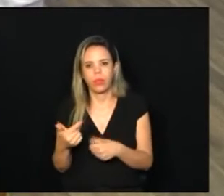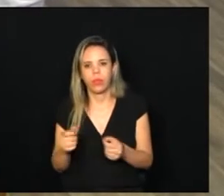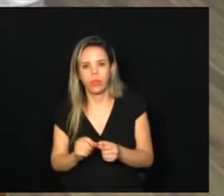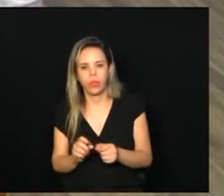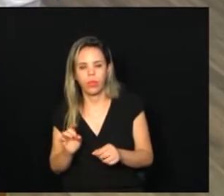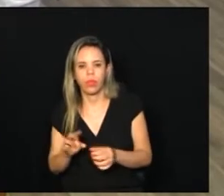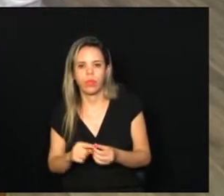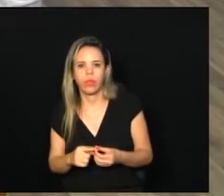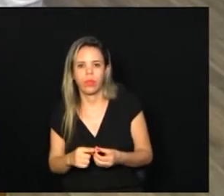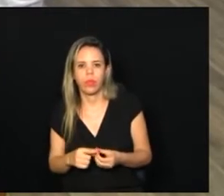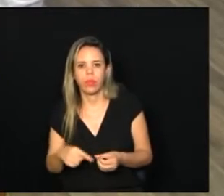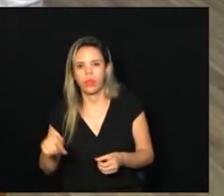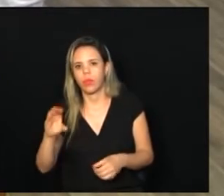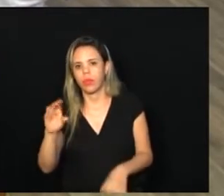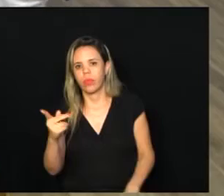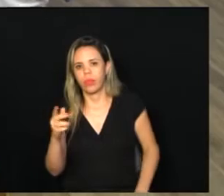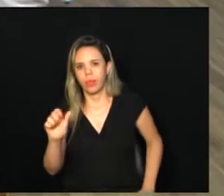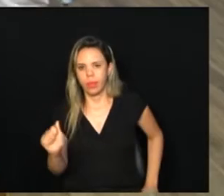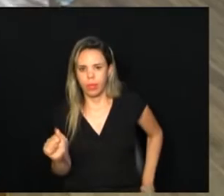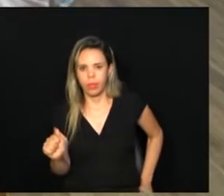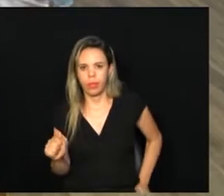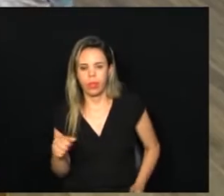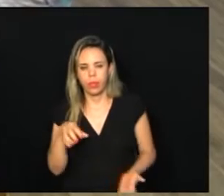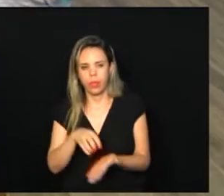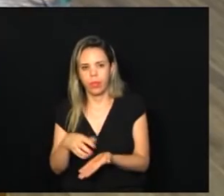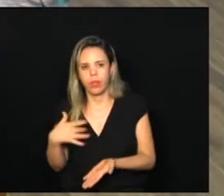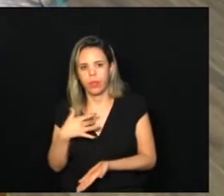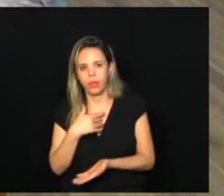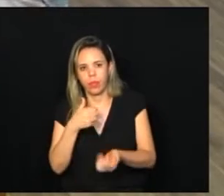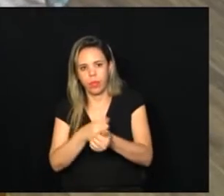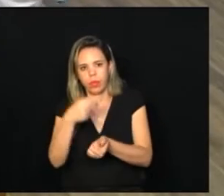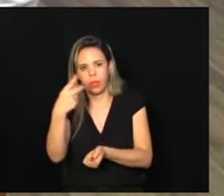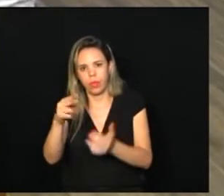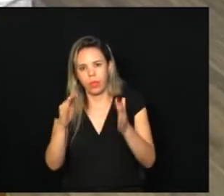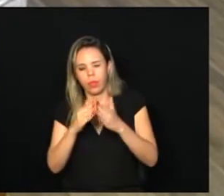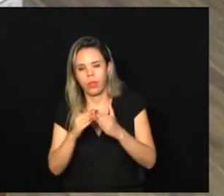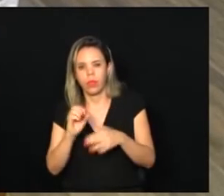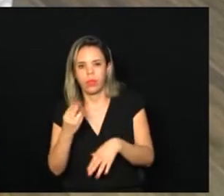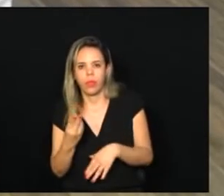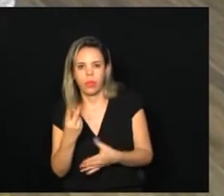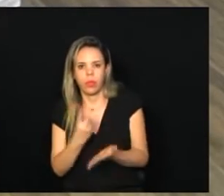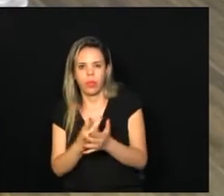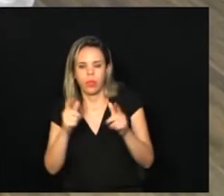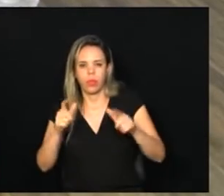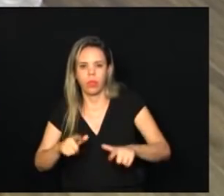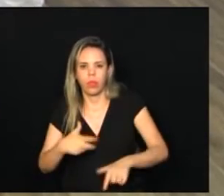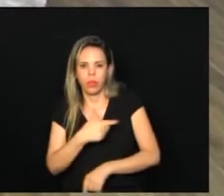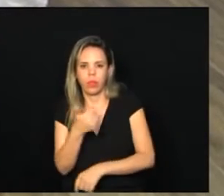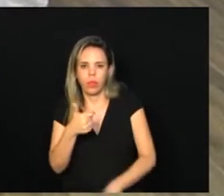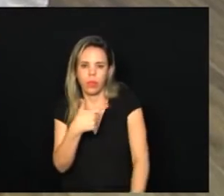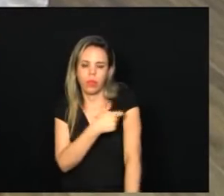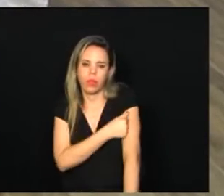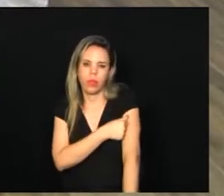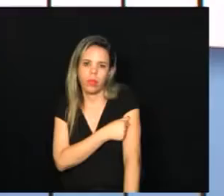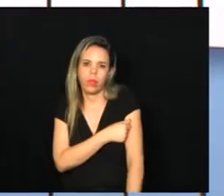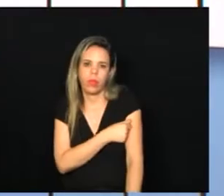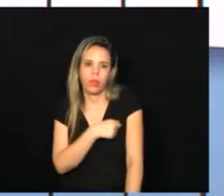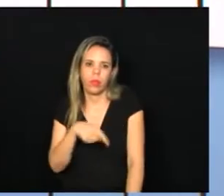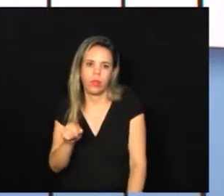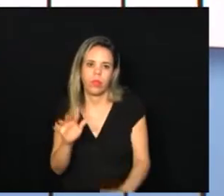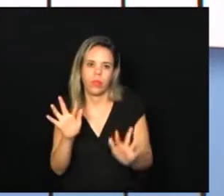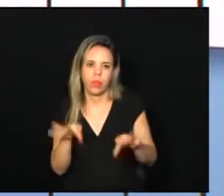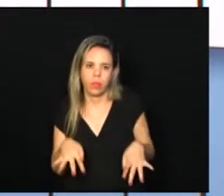dose, só que daí tem que ir na xepa. Vai no centro de saúde mais próximo da casa ou no mesmo local que tomou a primeira dose e vai